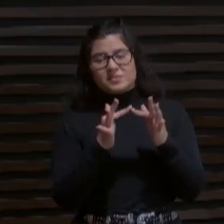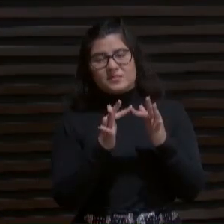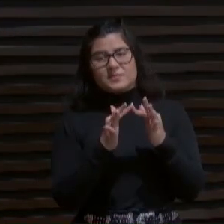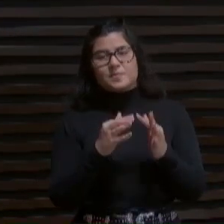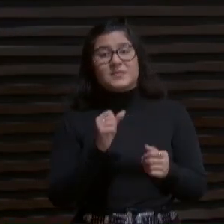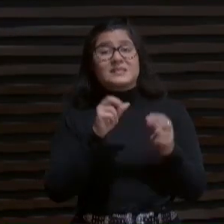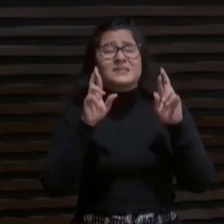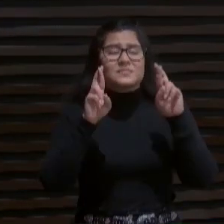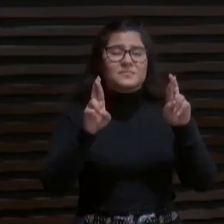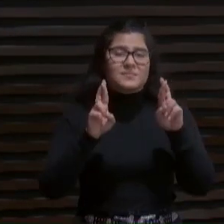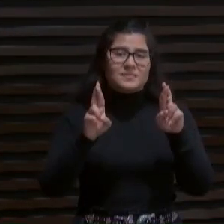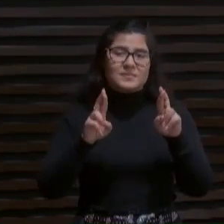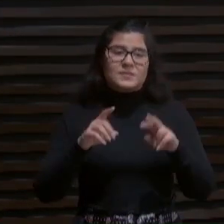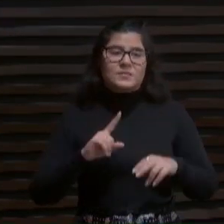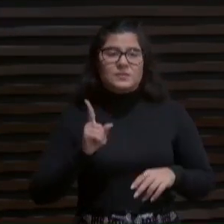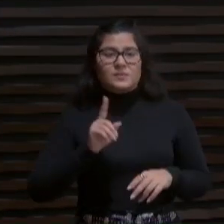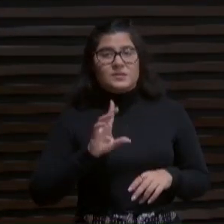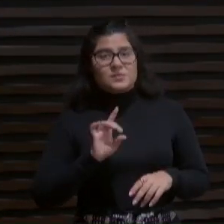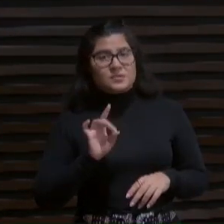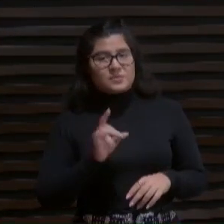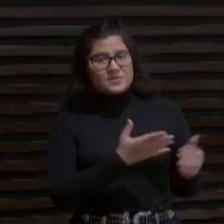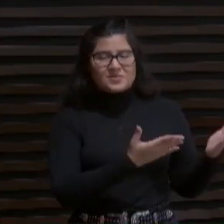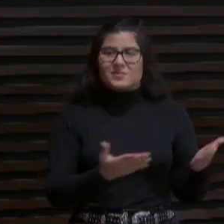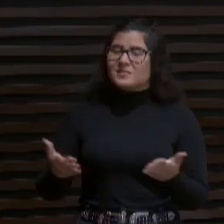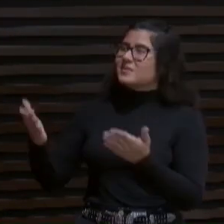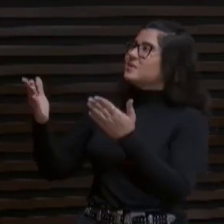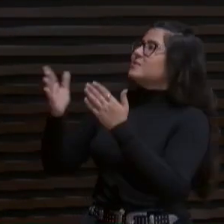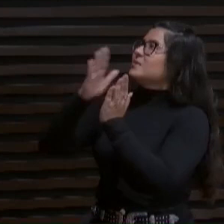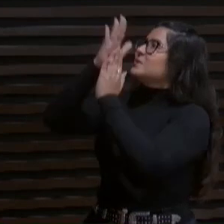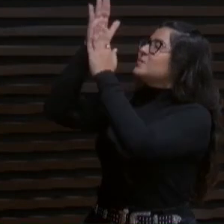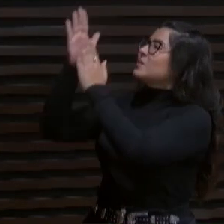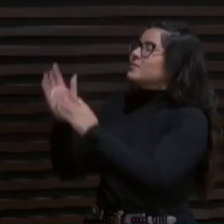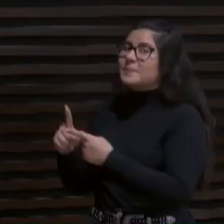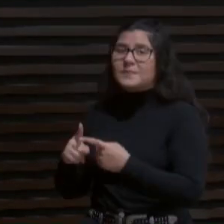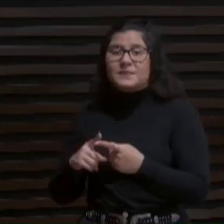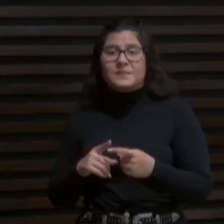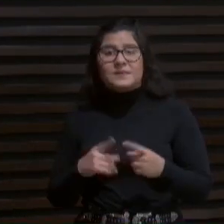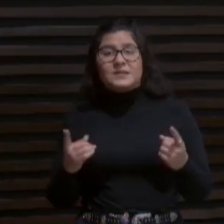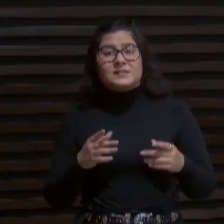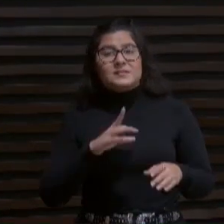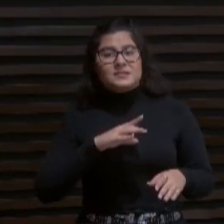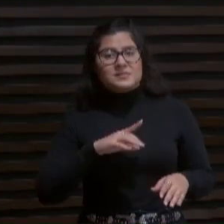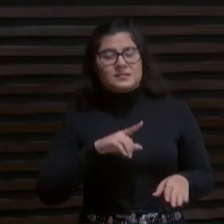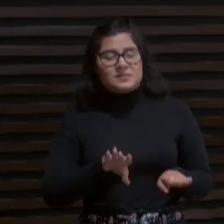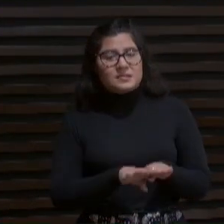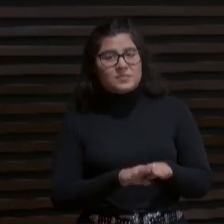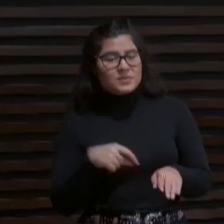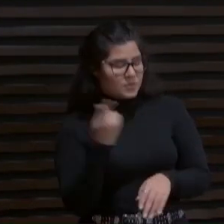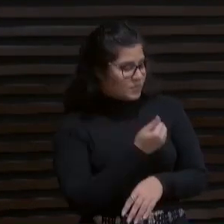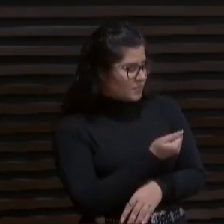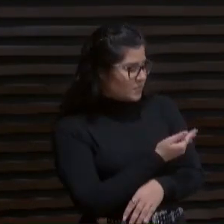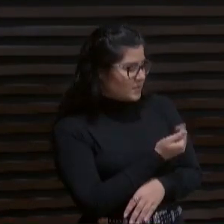a esperança, não somente que nos leva a louvá-lo, mas também que possa guardar o nosso coração em paz, de que nós somos